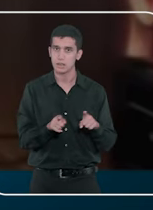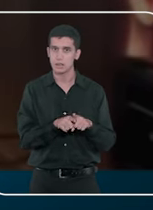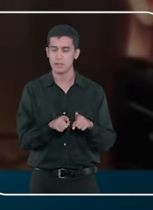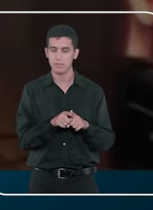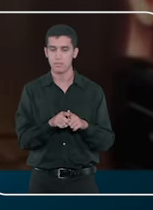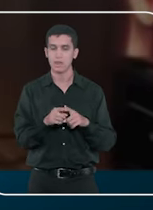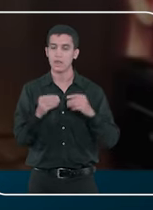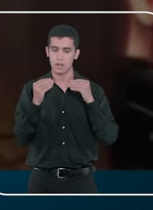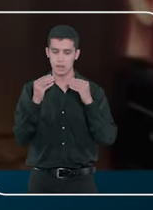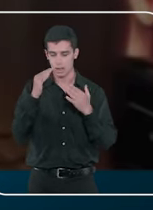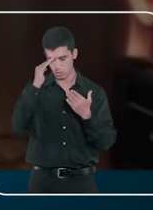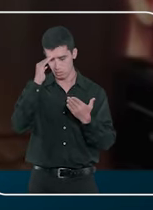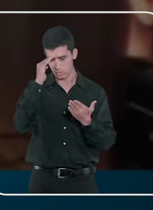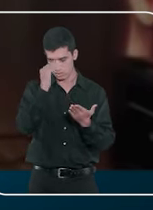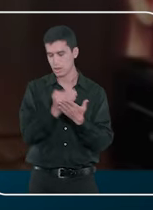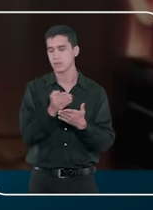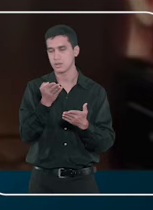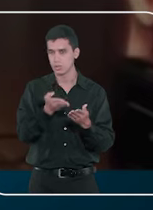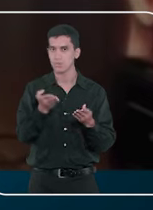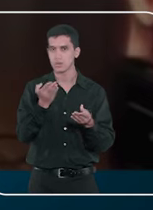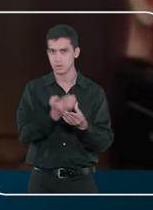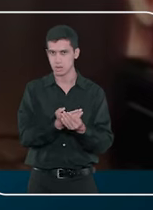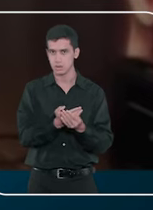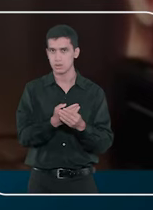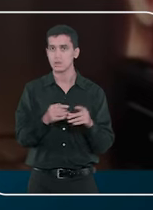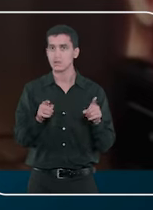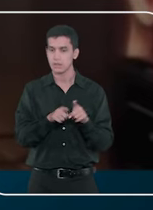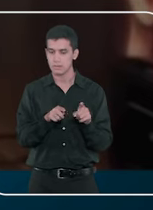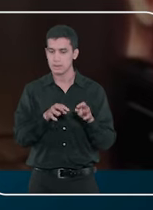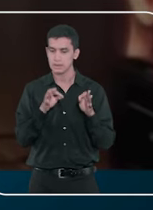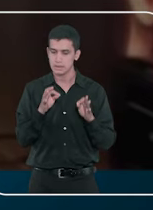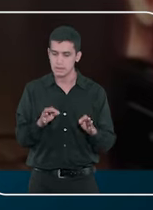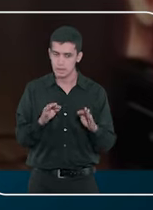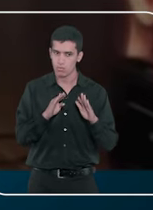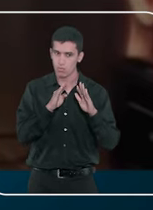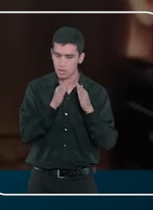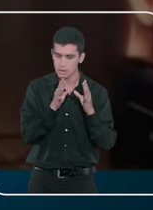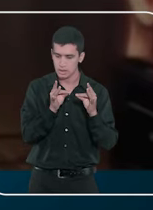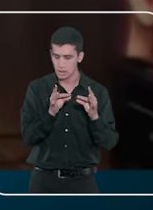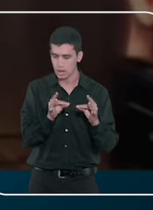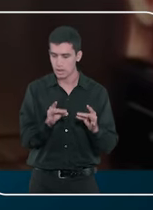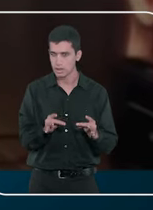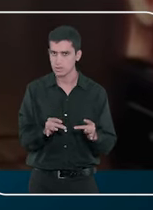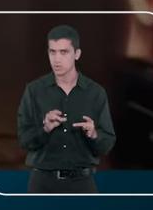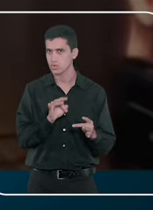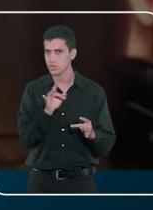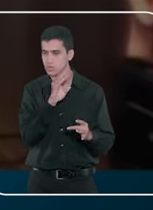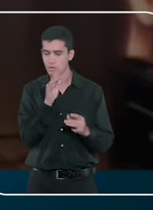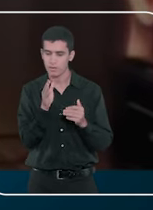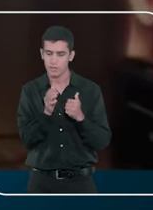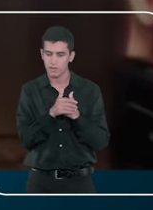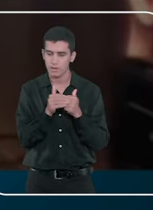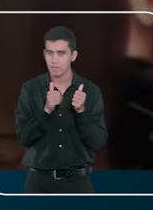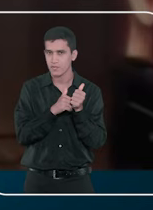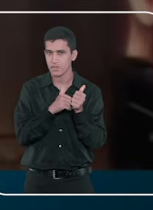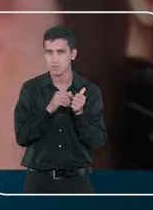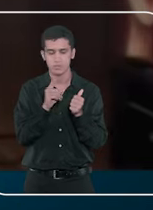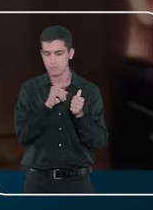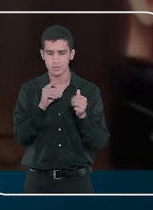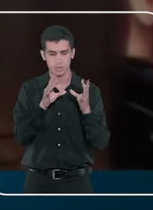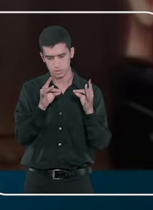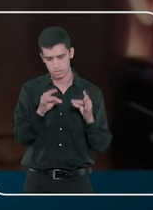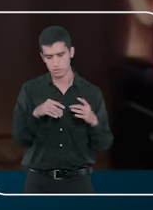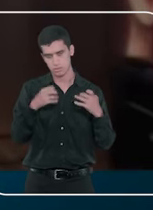lealdade processual, boa-fé objetiva, inclusive, com todas as suas decorrências, até o próprio